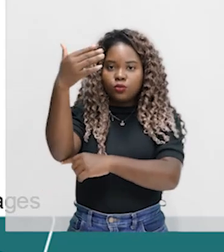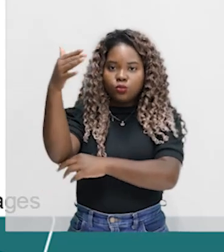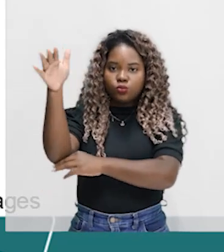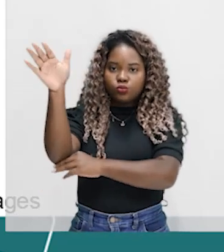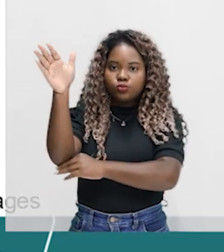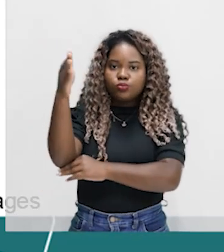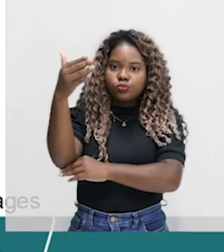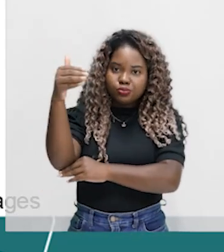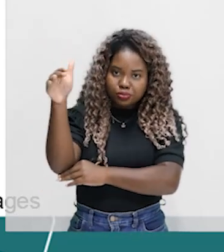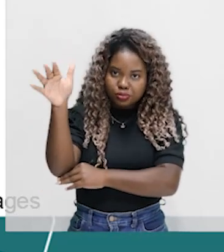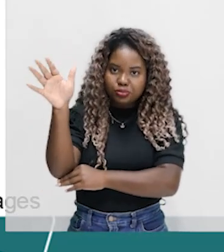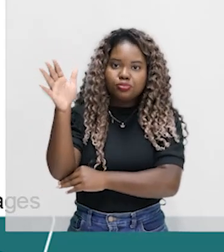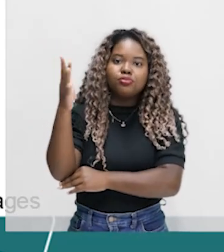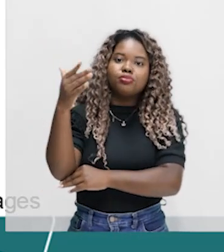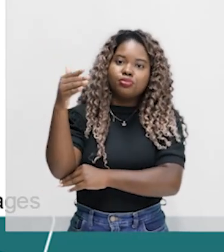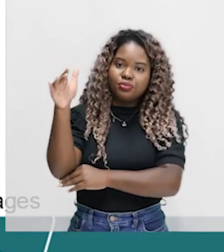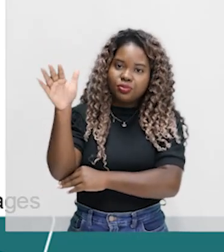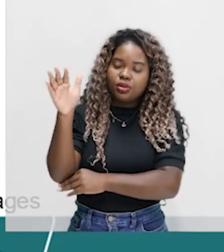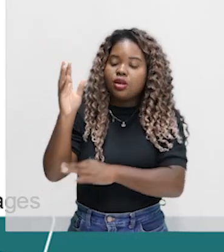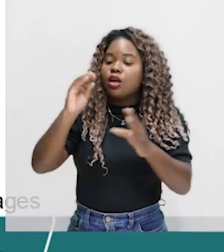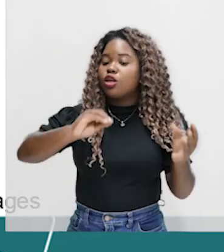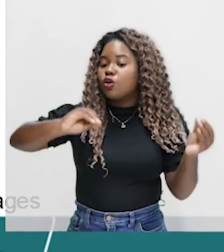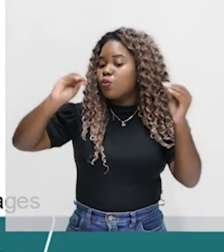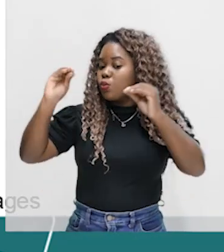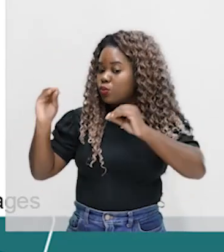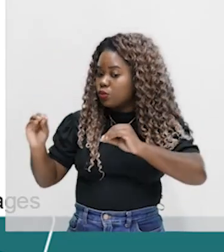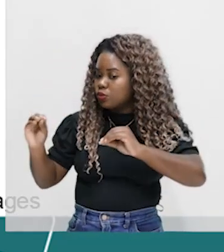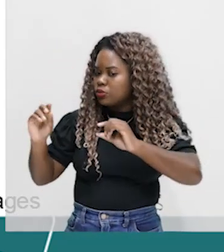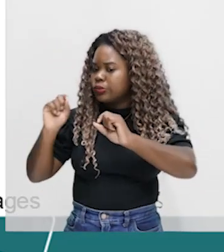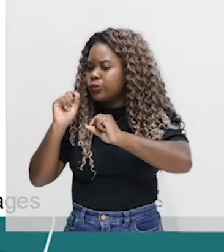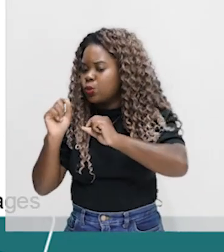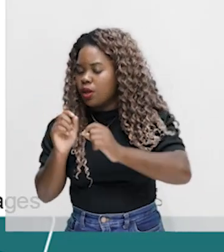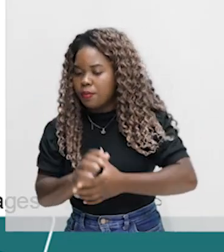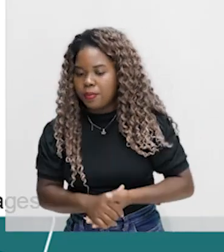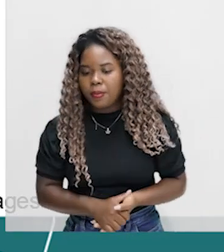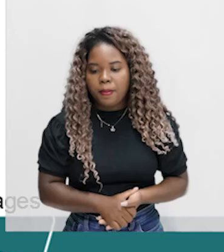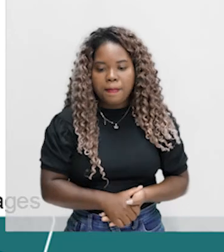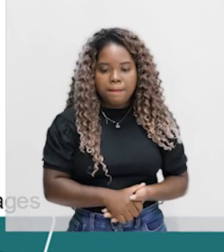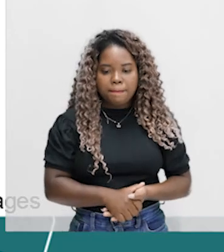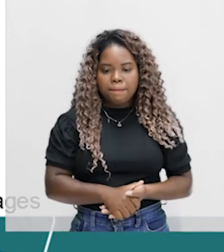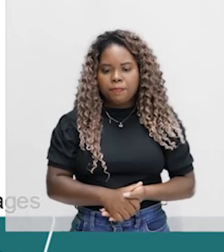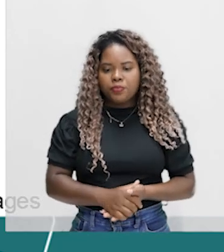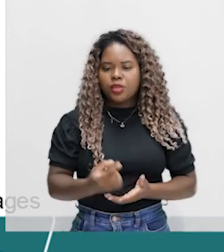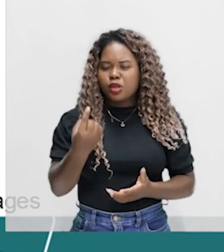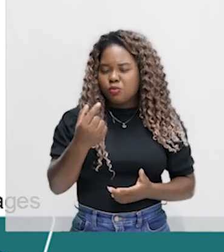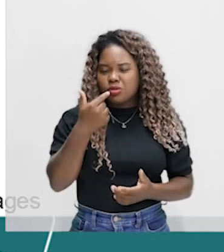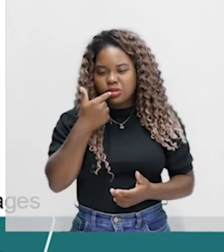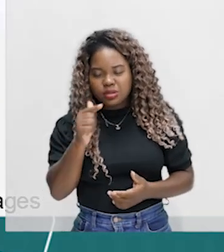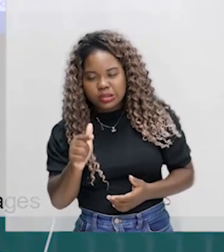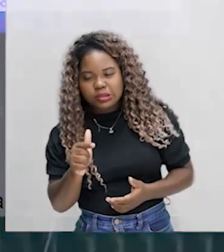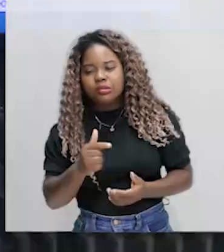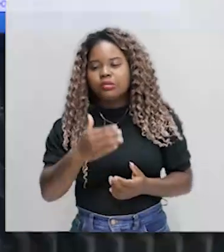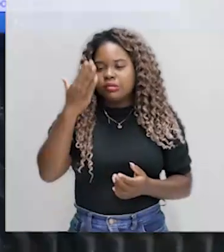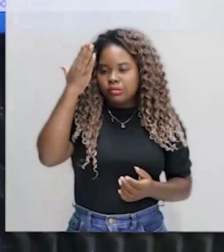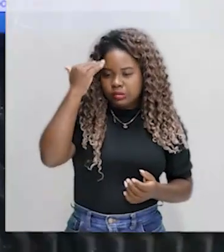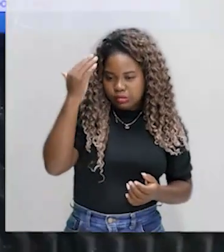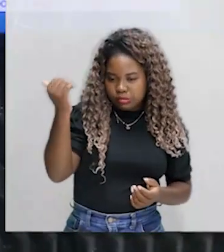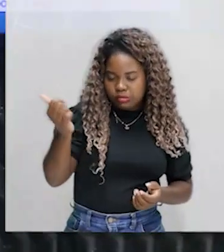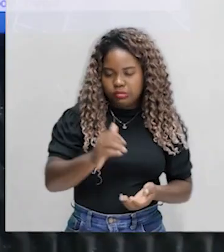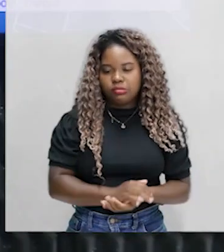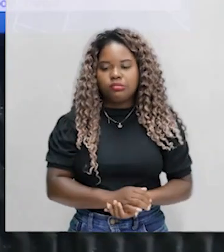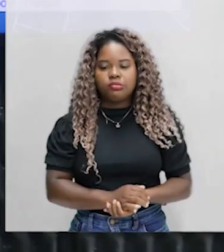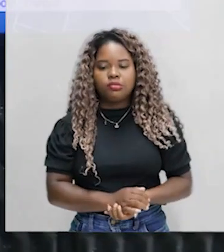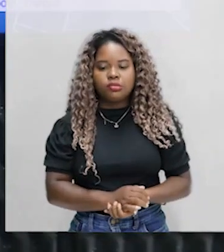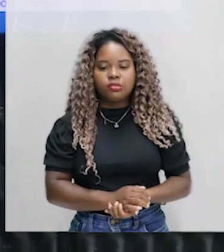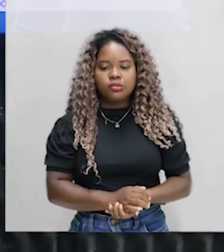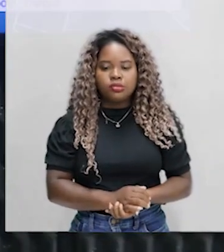da Espanha, tá? E quando nós colocamos que é um dos idiomas mais comuns do mundo e que nós